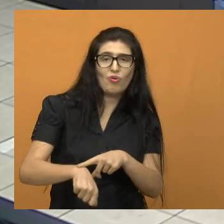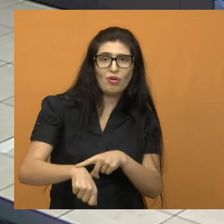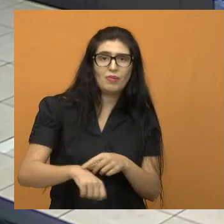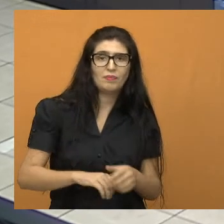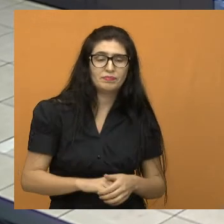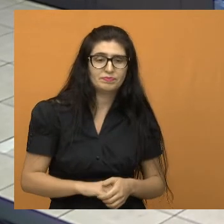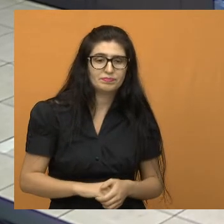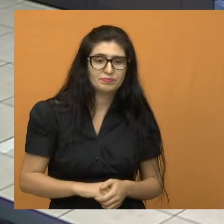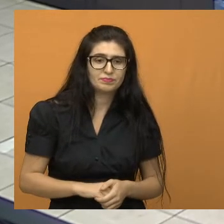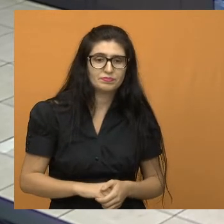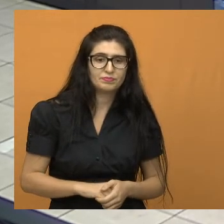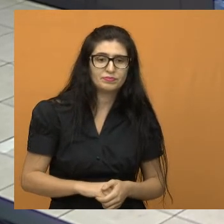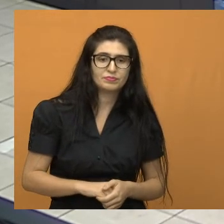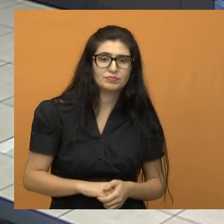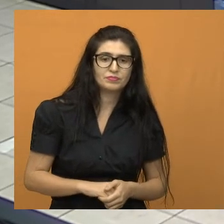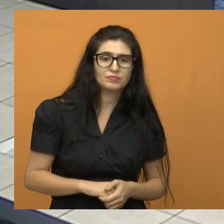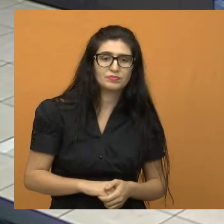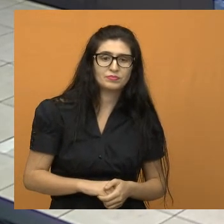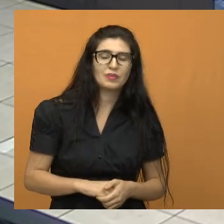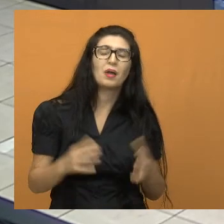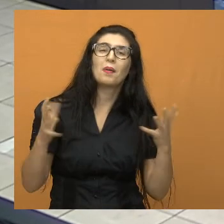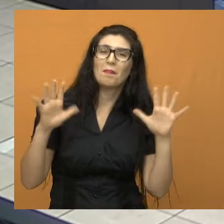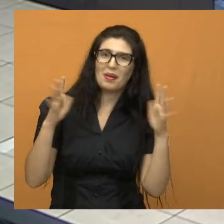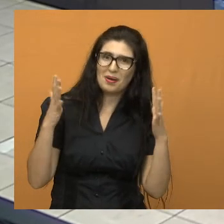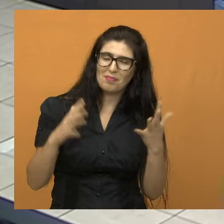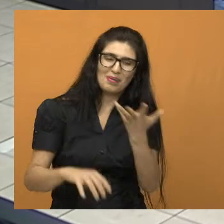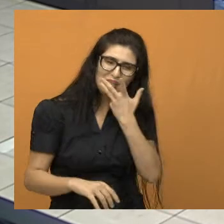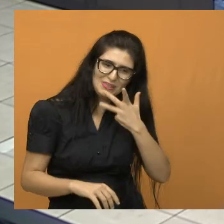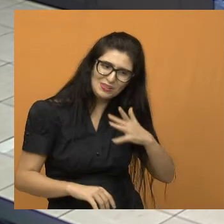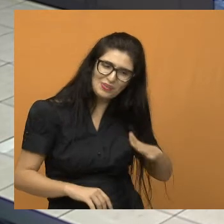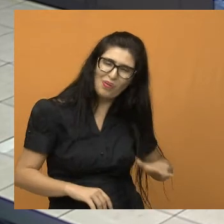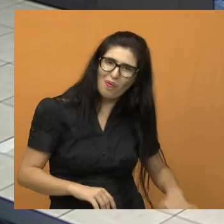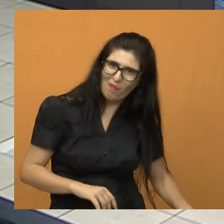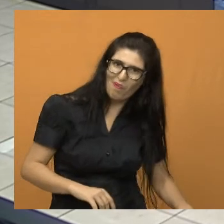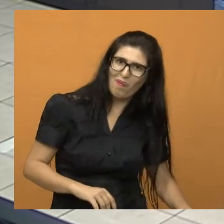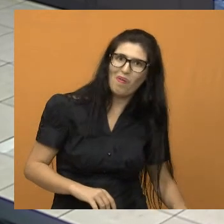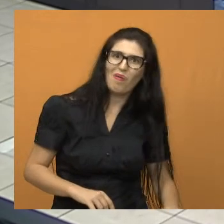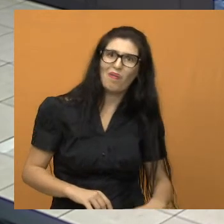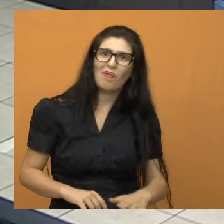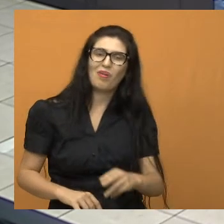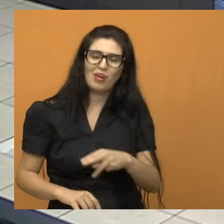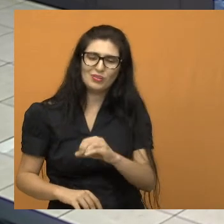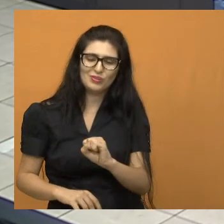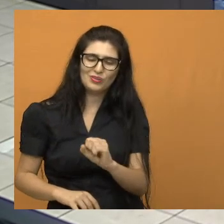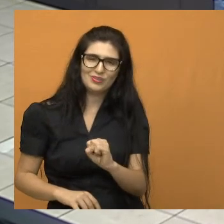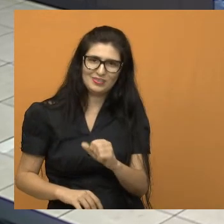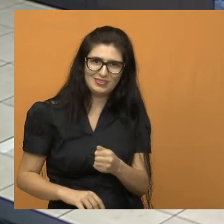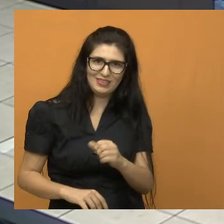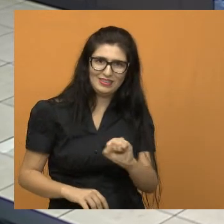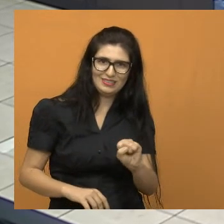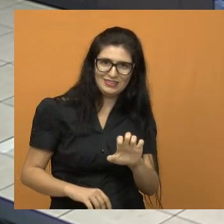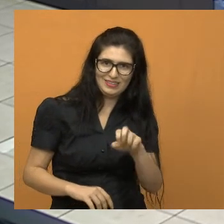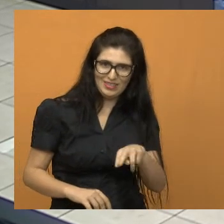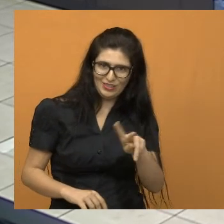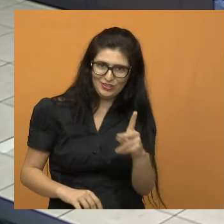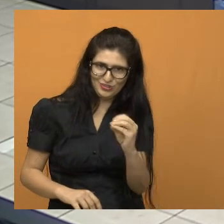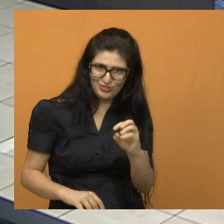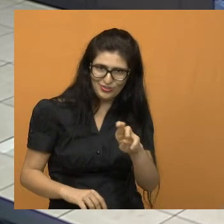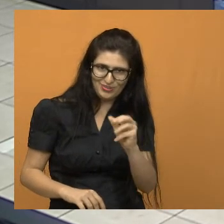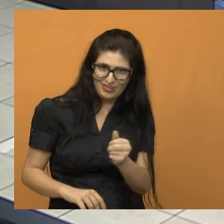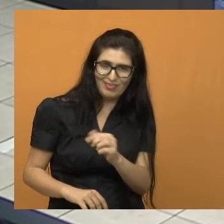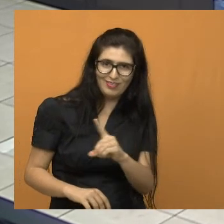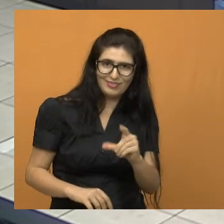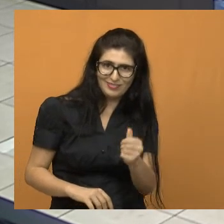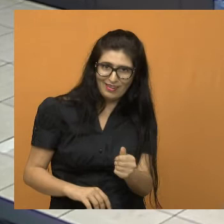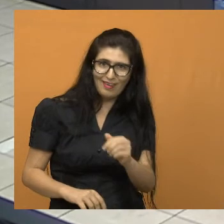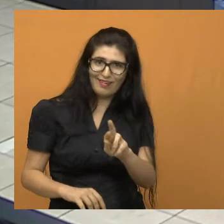Só parabenizando a escola Nossa Senhora das Graças, os alunos. E eu fiquei pensando assim,